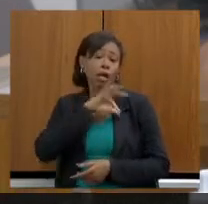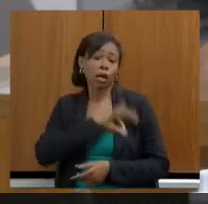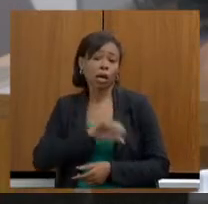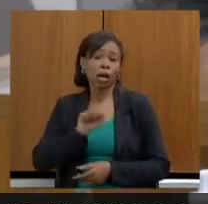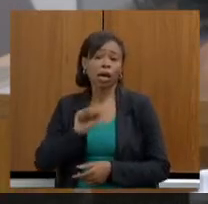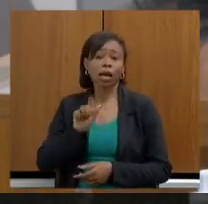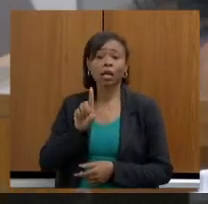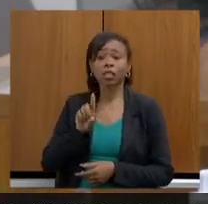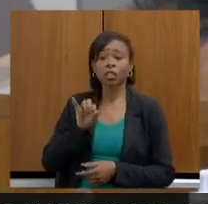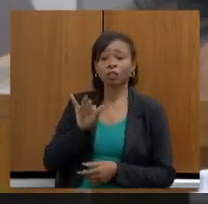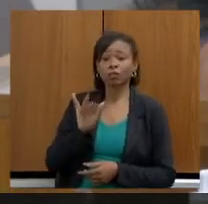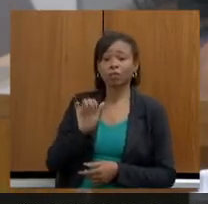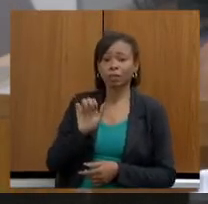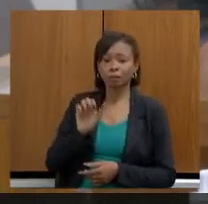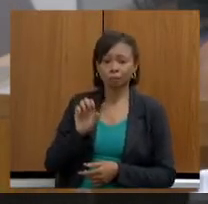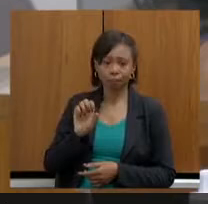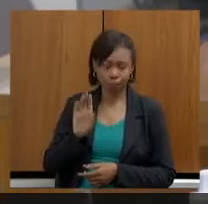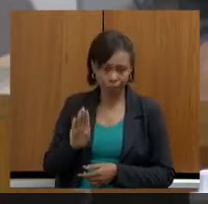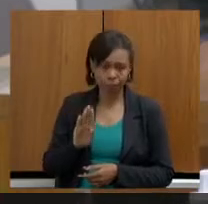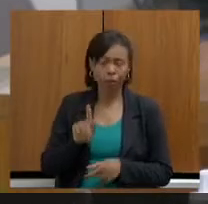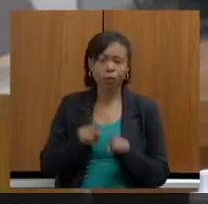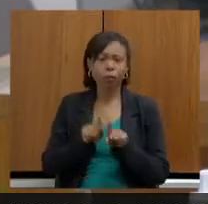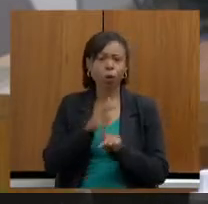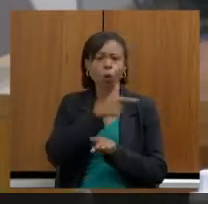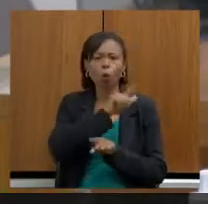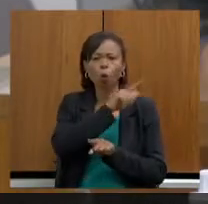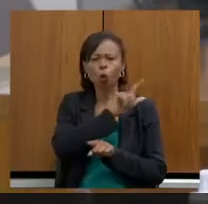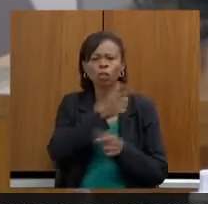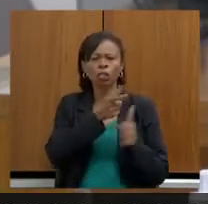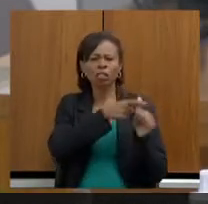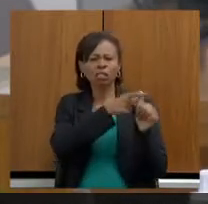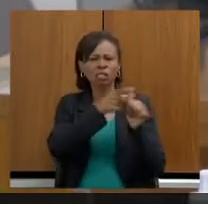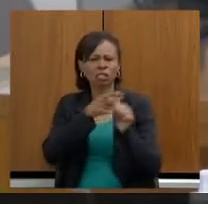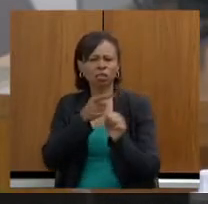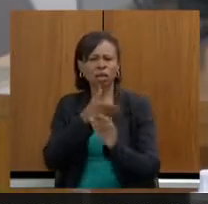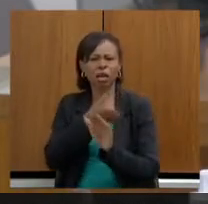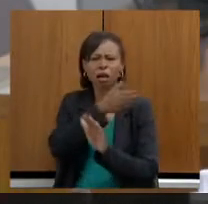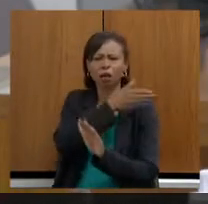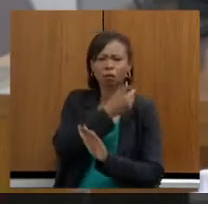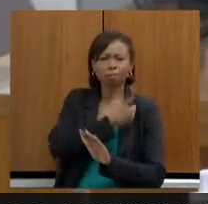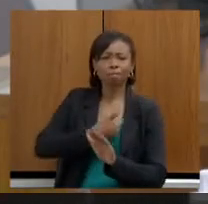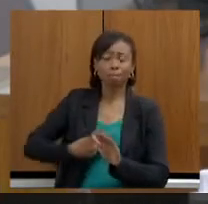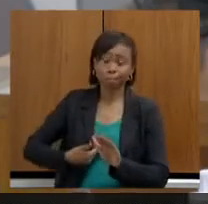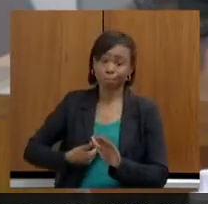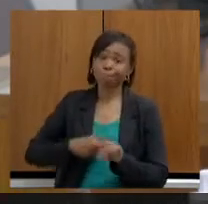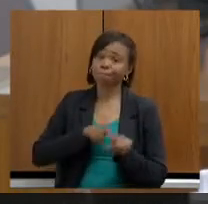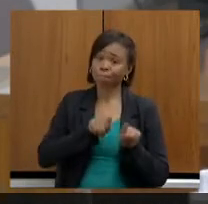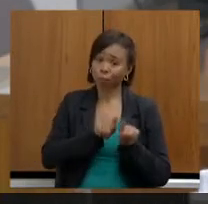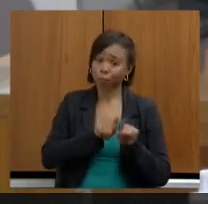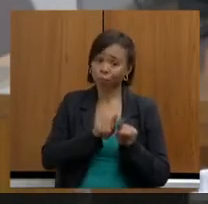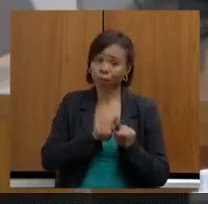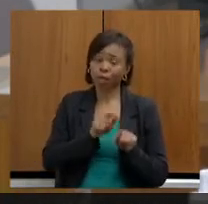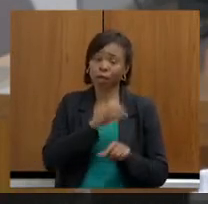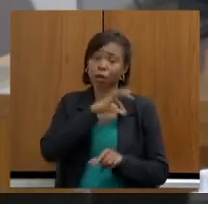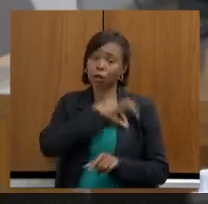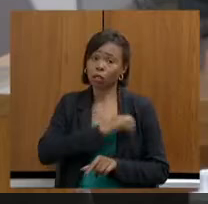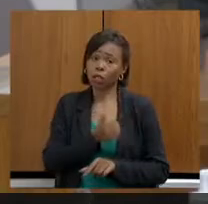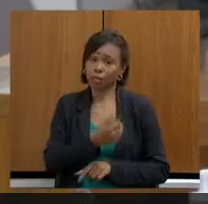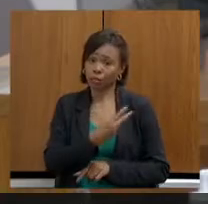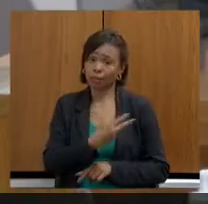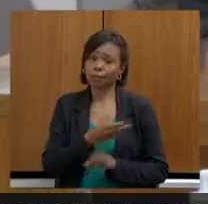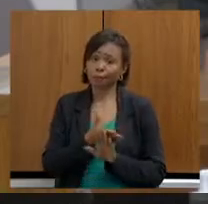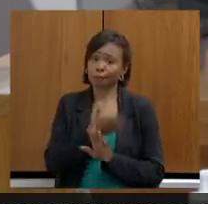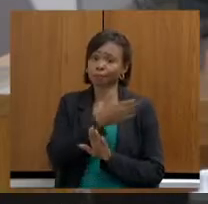pagamento de todas as dívidas do governo anterior que foram deixadas para trás inclusive o 13º do último ano do mandato anterior